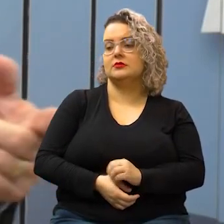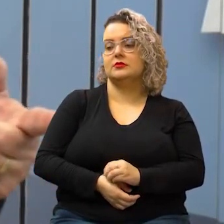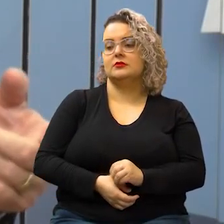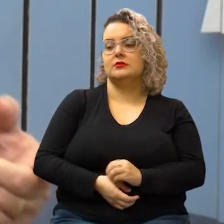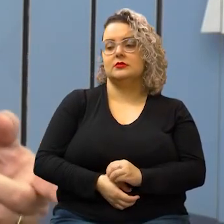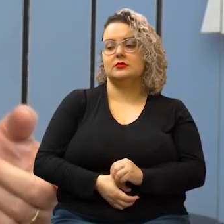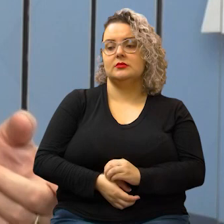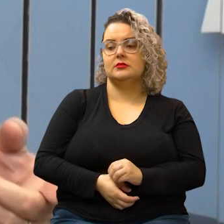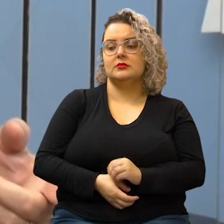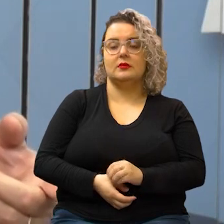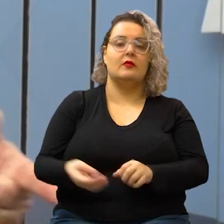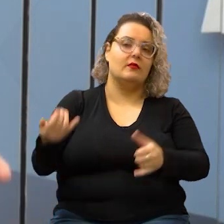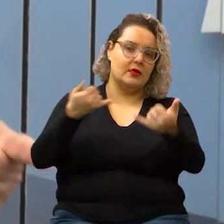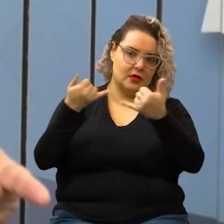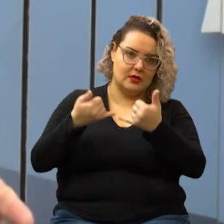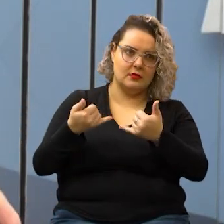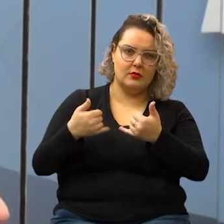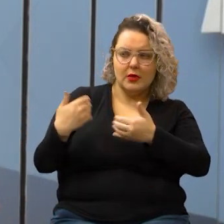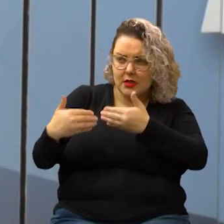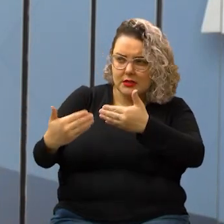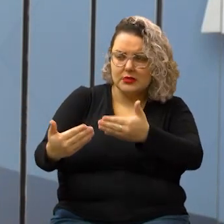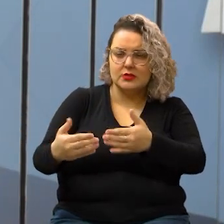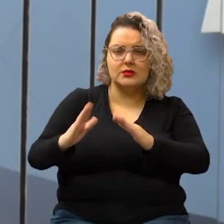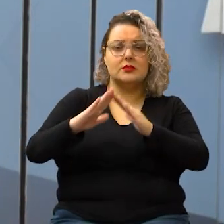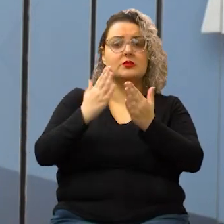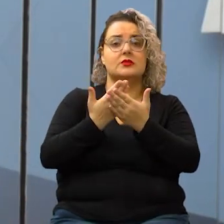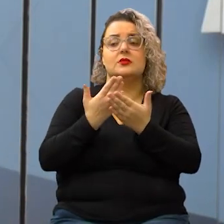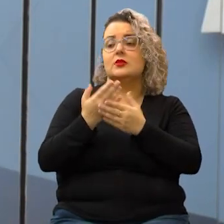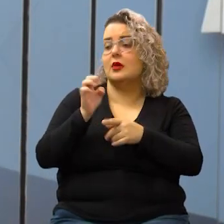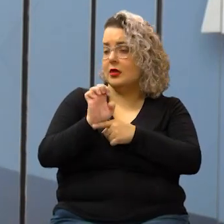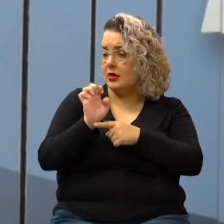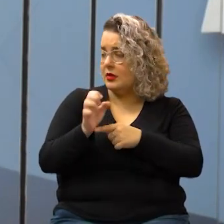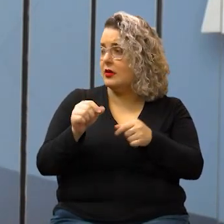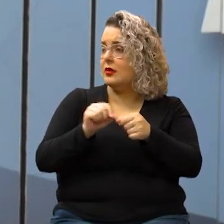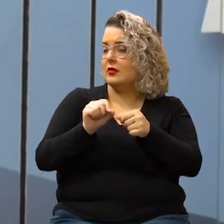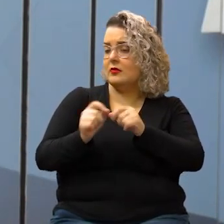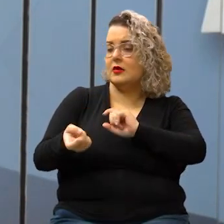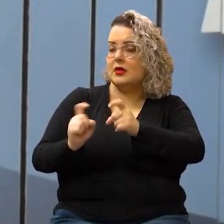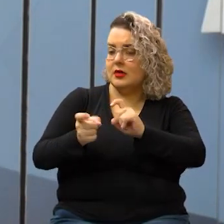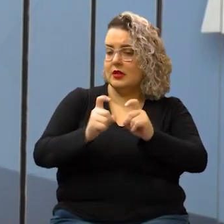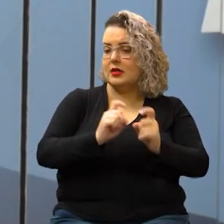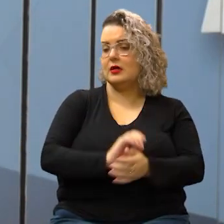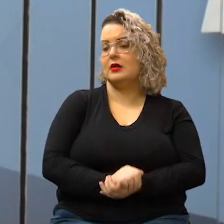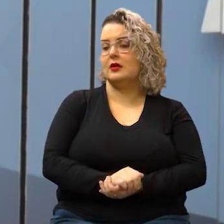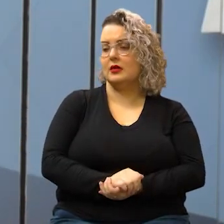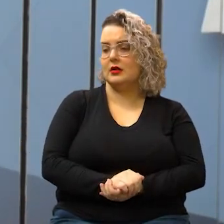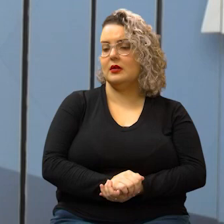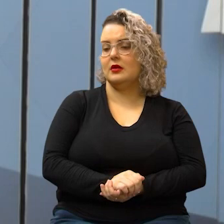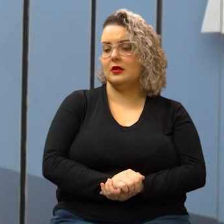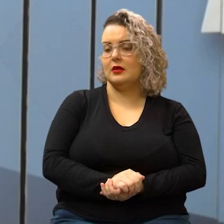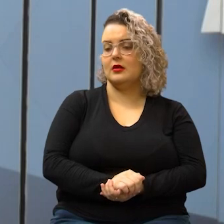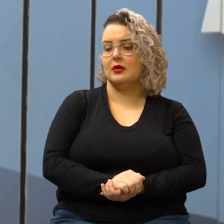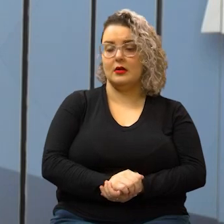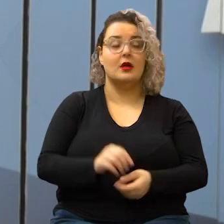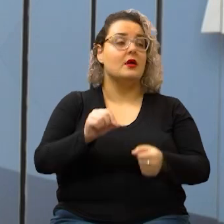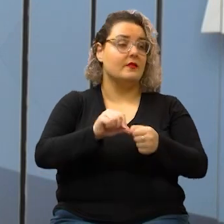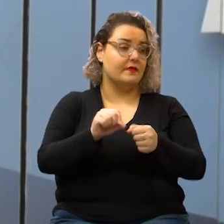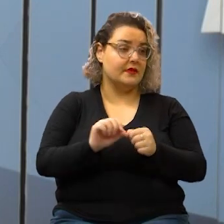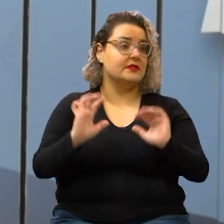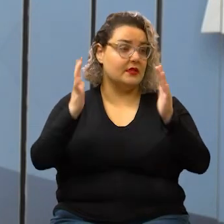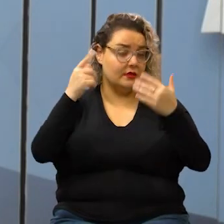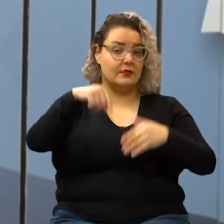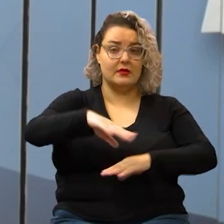passaram, por esses dias em escolas estaduais, fizeram reuniões que tratou desse eles assunto. Fizeram um evento aqui na